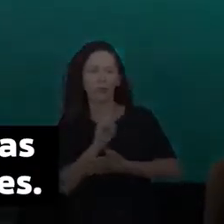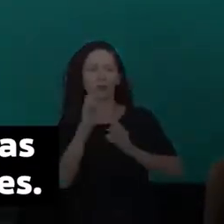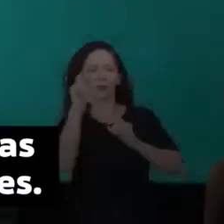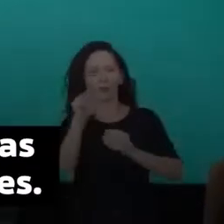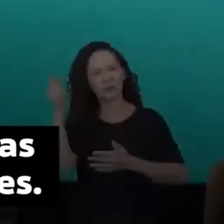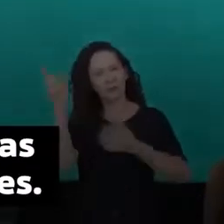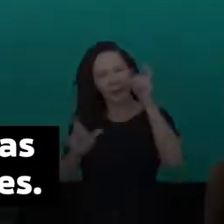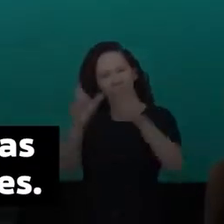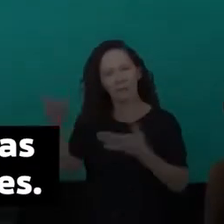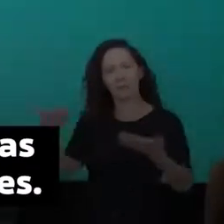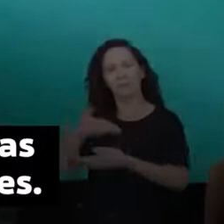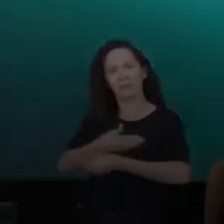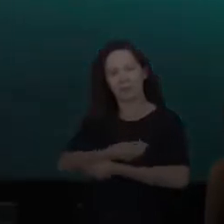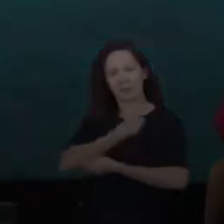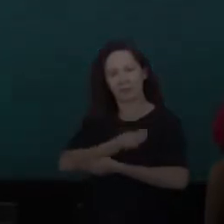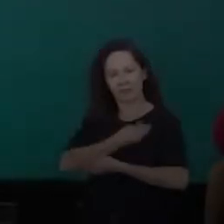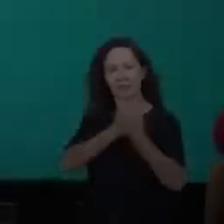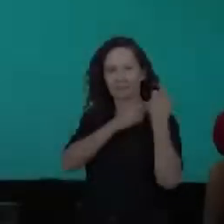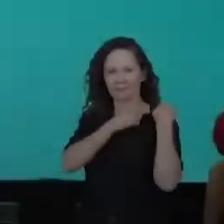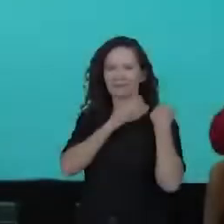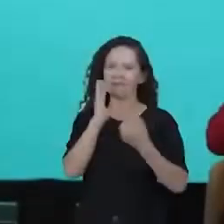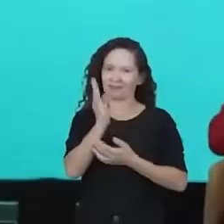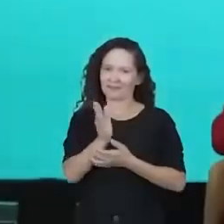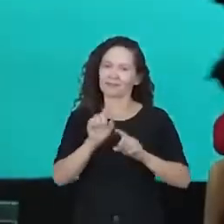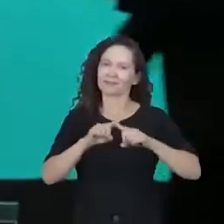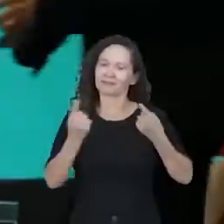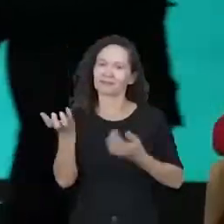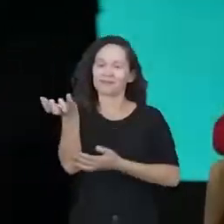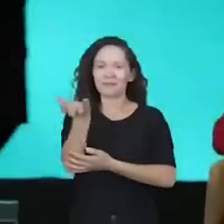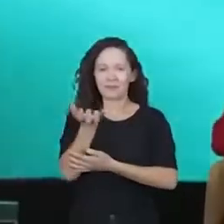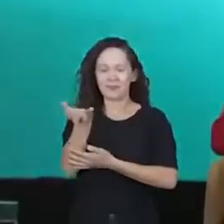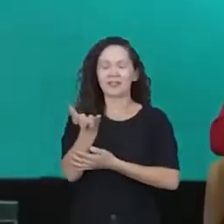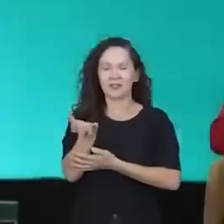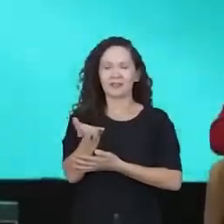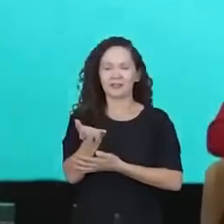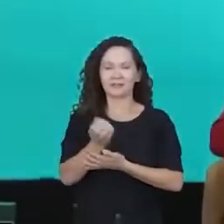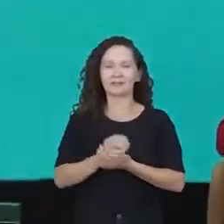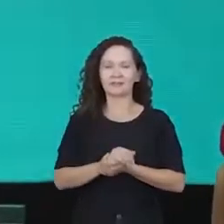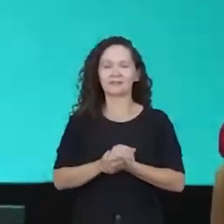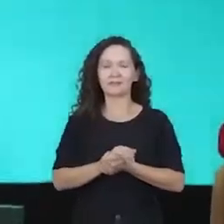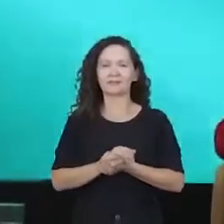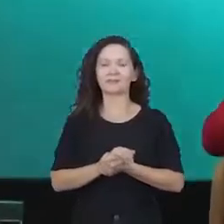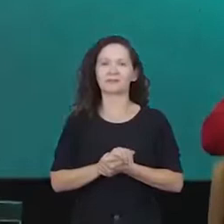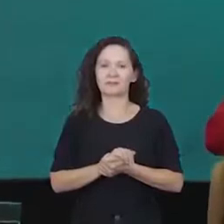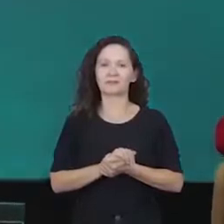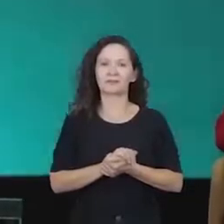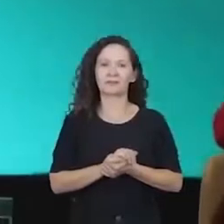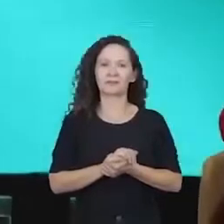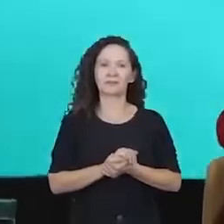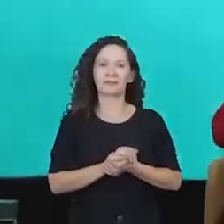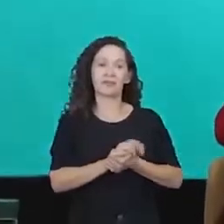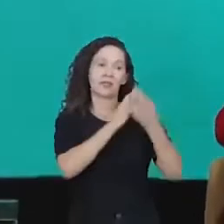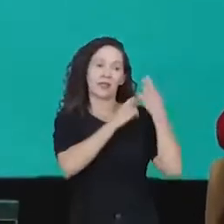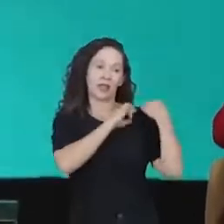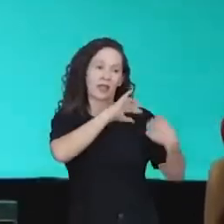aqui. Mas eu queria, em nome da Janja e da